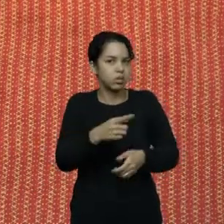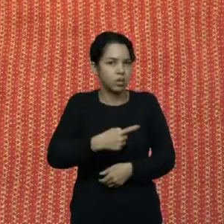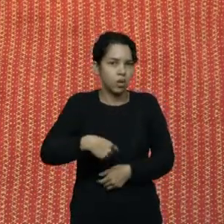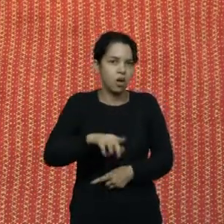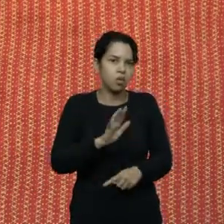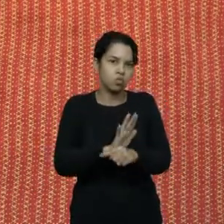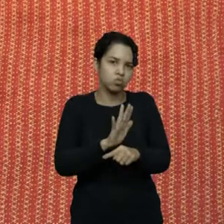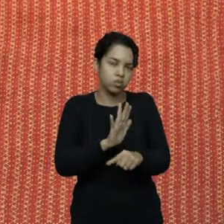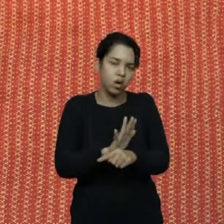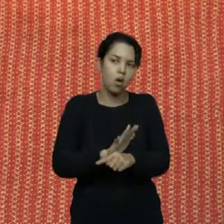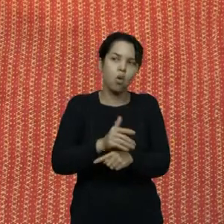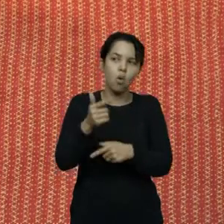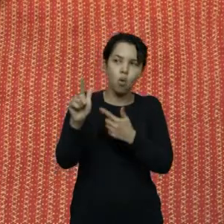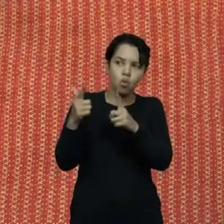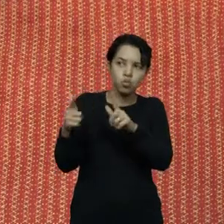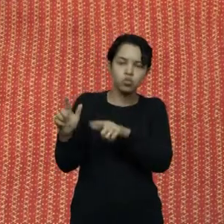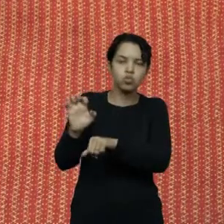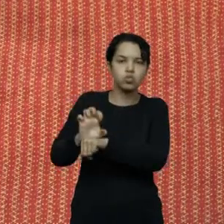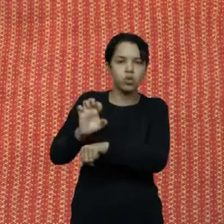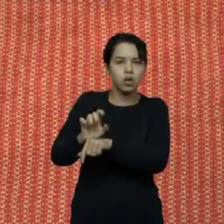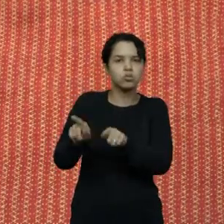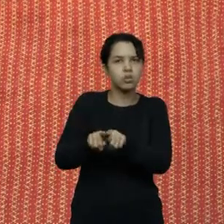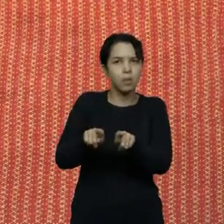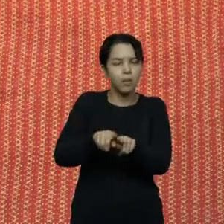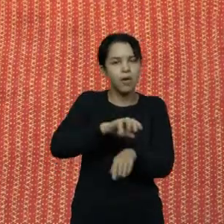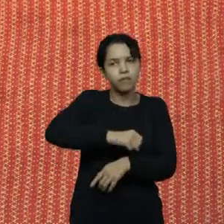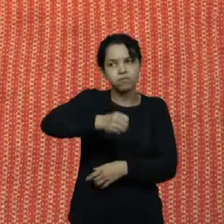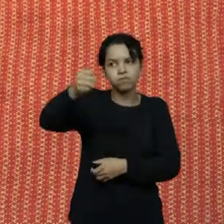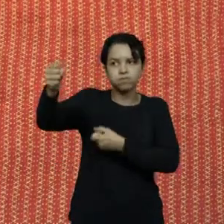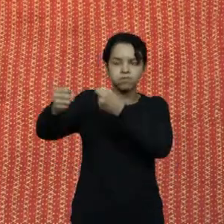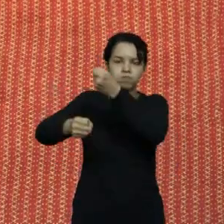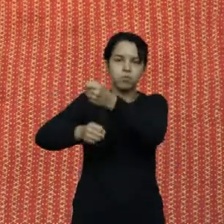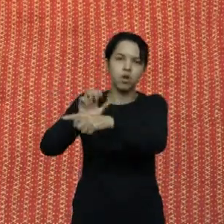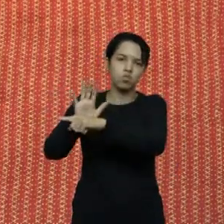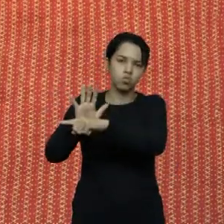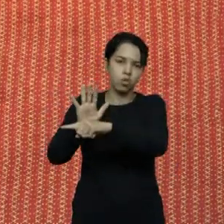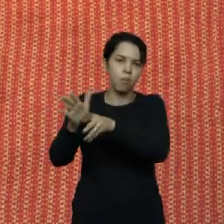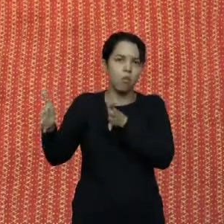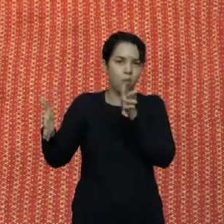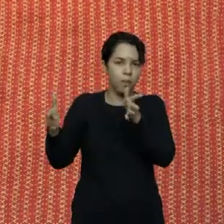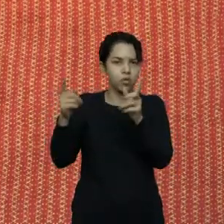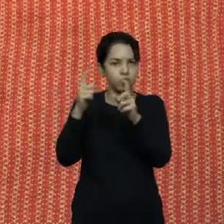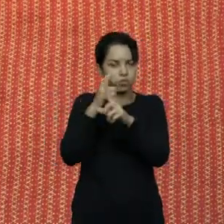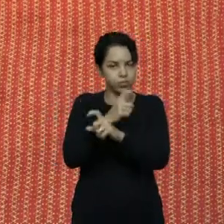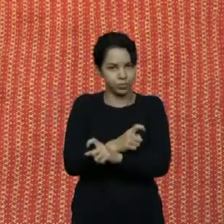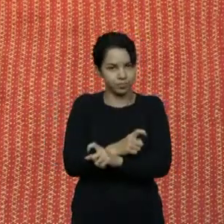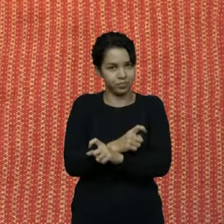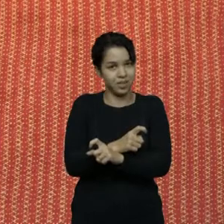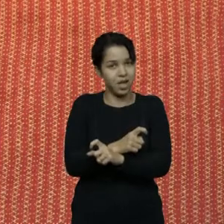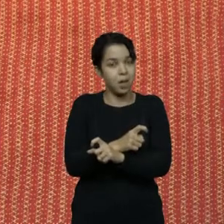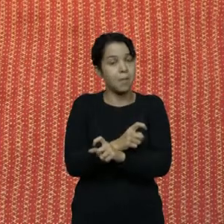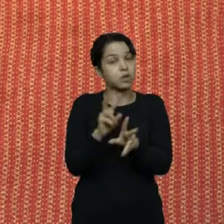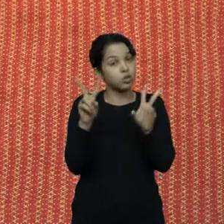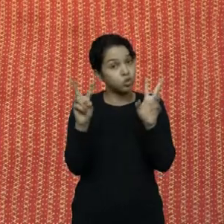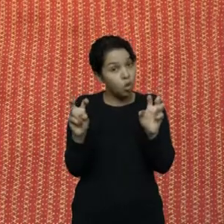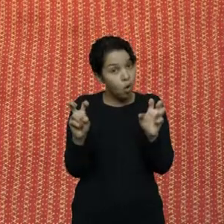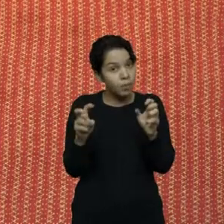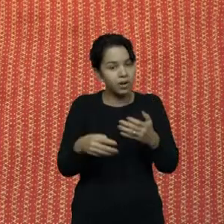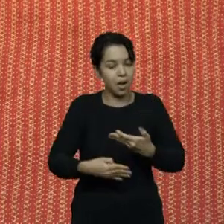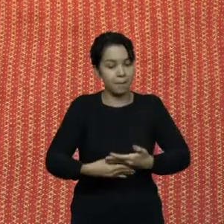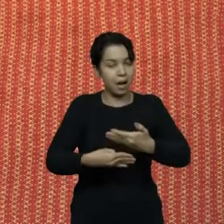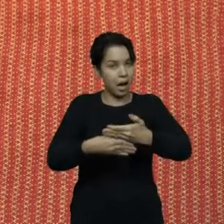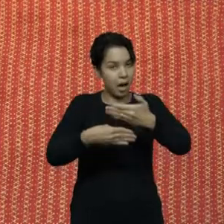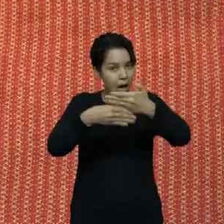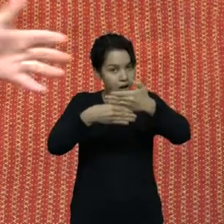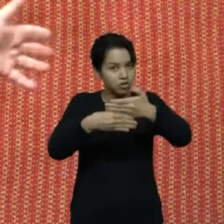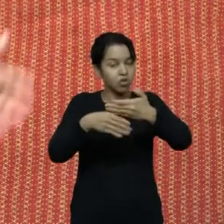inclusive para outros estados para atuar lá também inúmeros momentos difíceis mas com relação à questão de José bater e toda essa situação realmente a gente tem